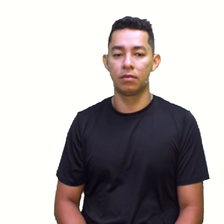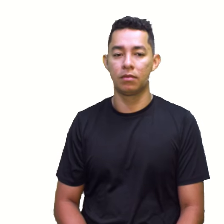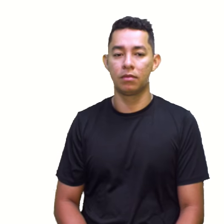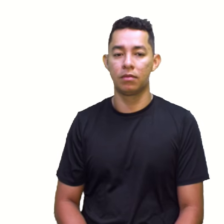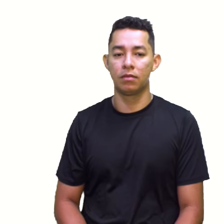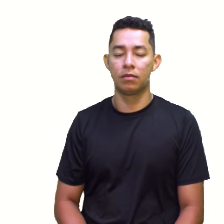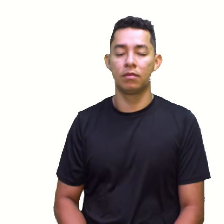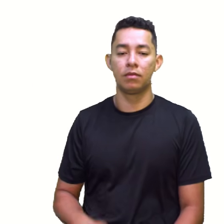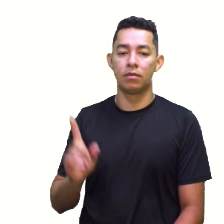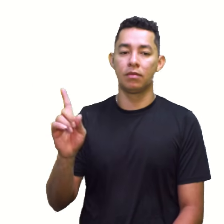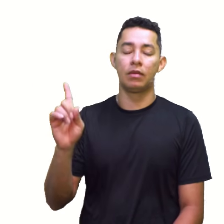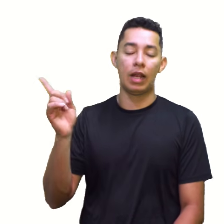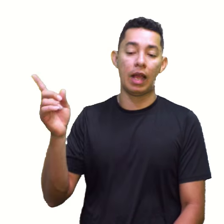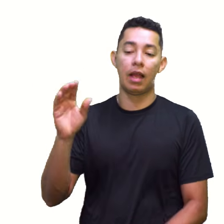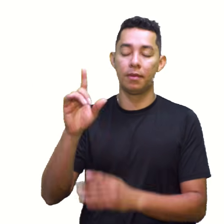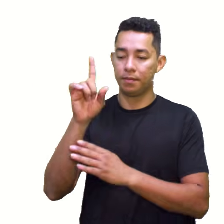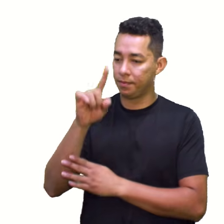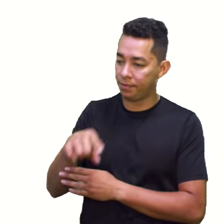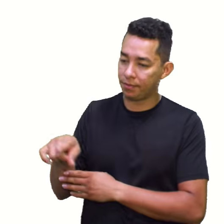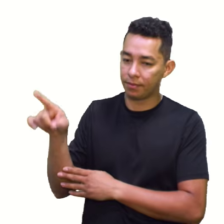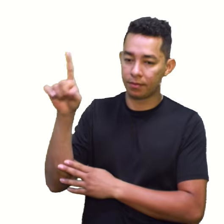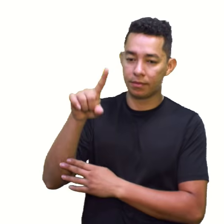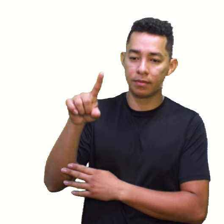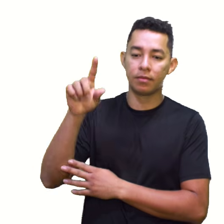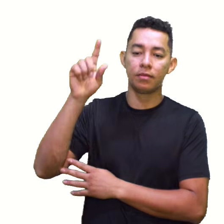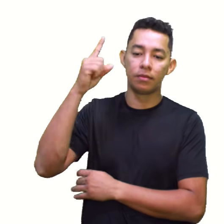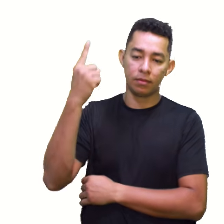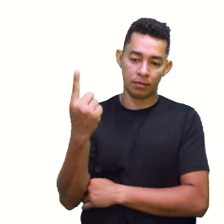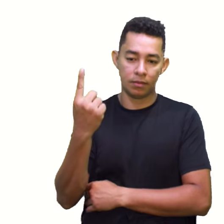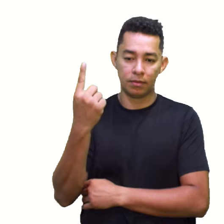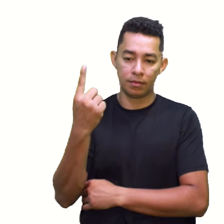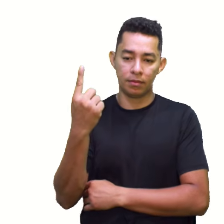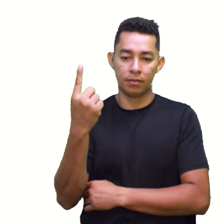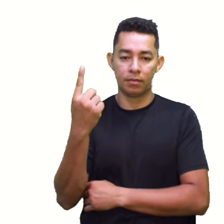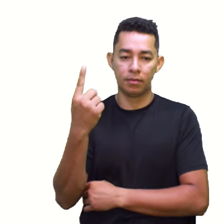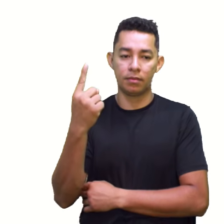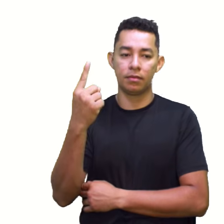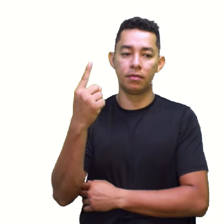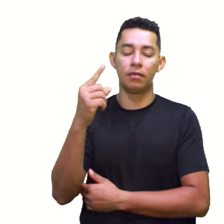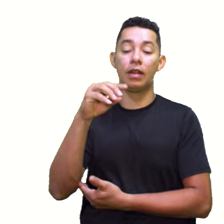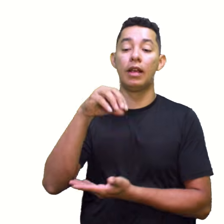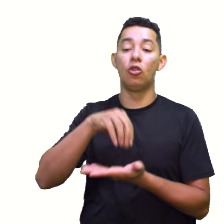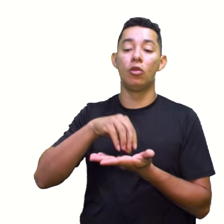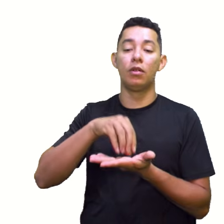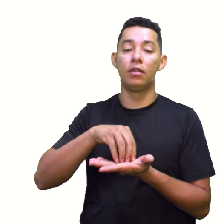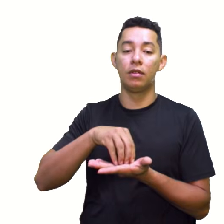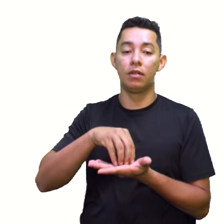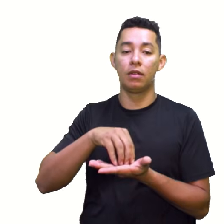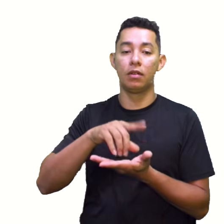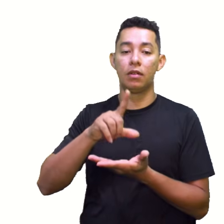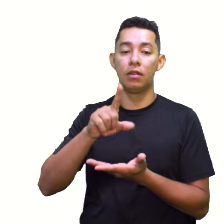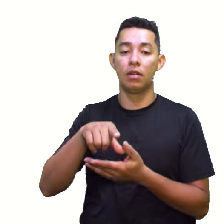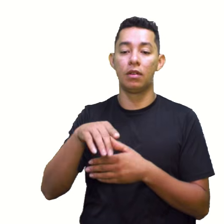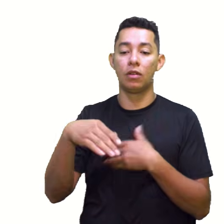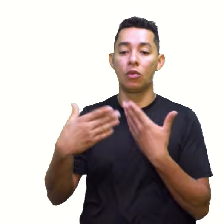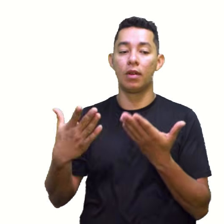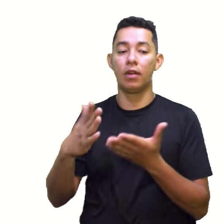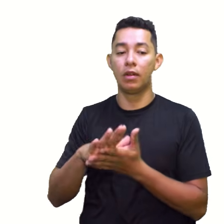chamando aqui de circunferência 1, centro da circunferência 1, 0 e